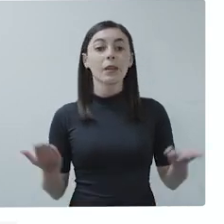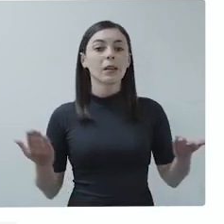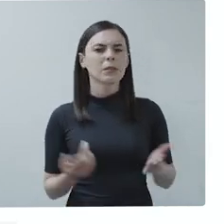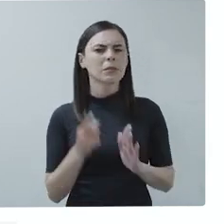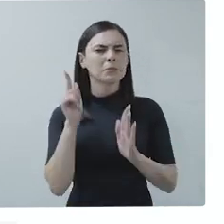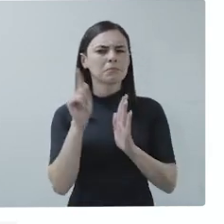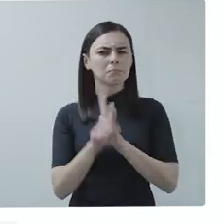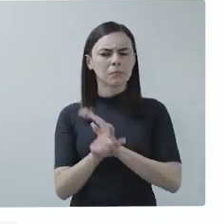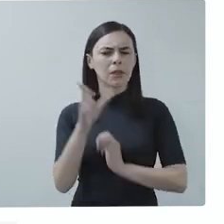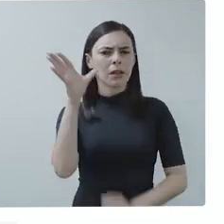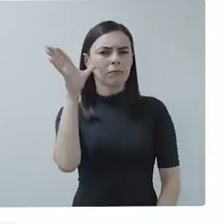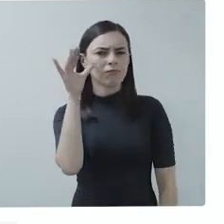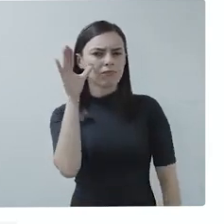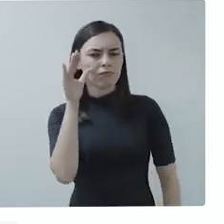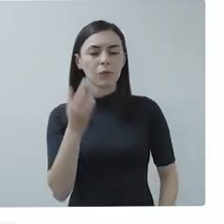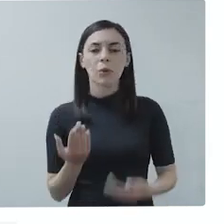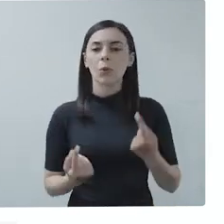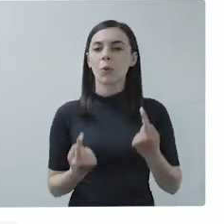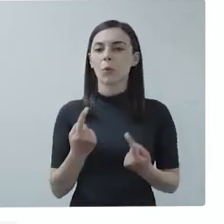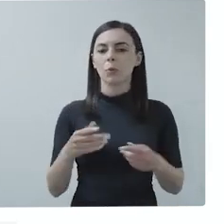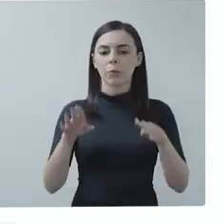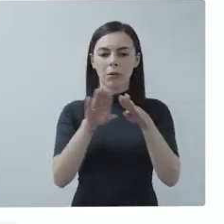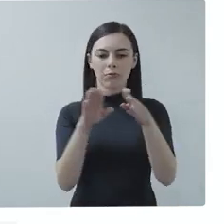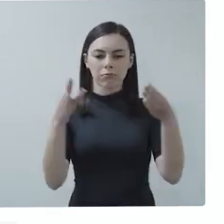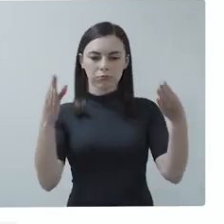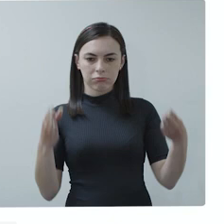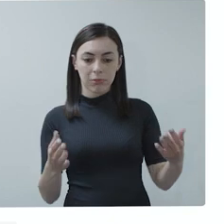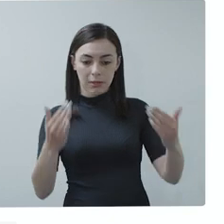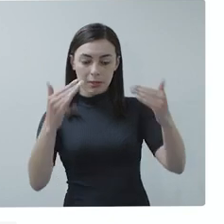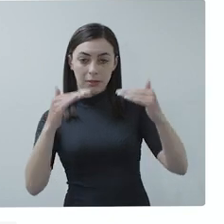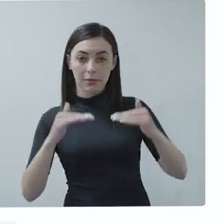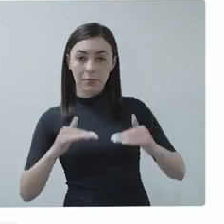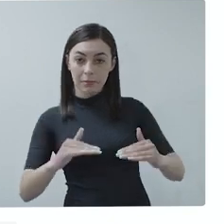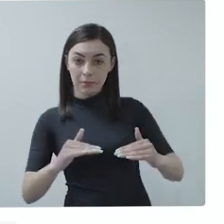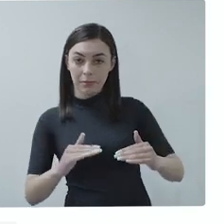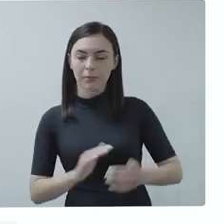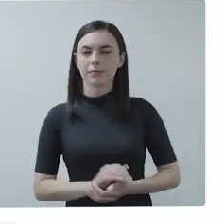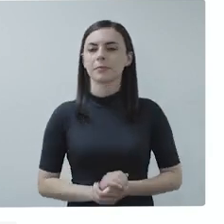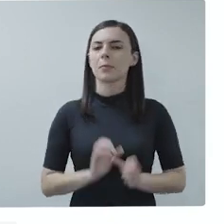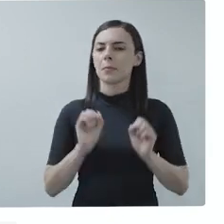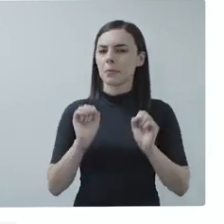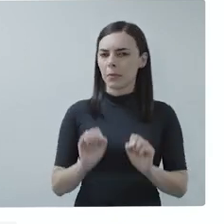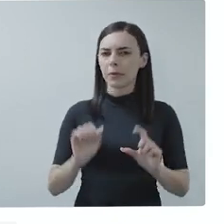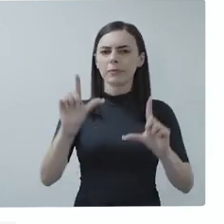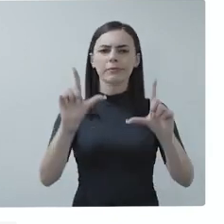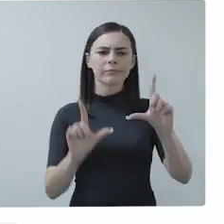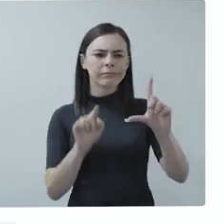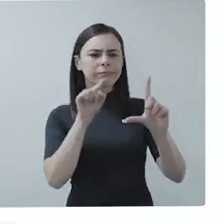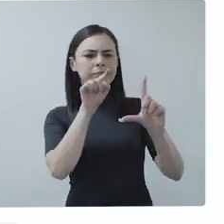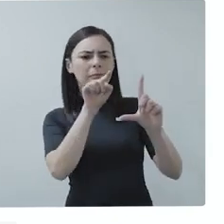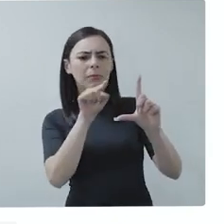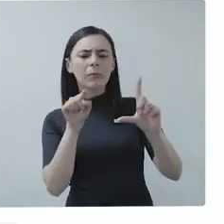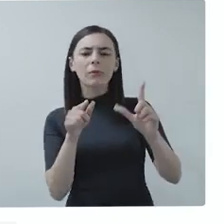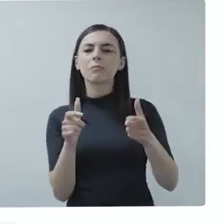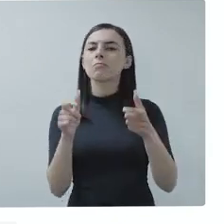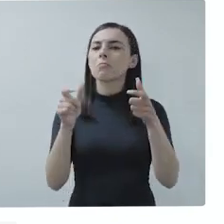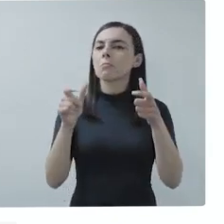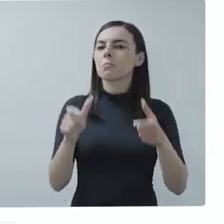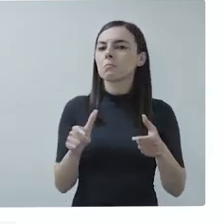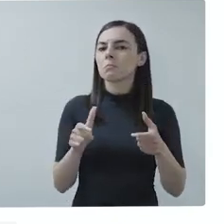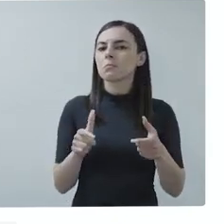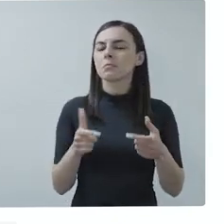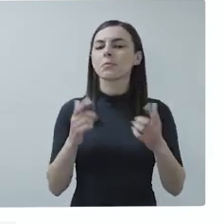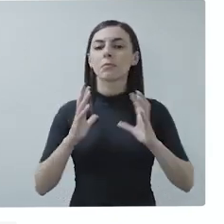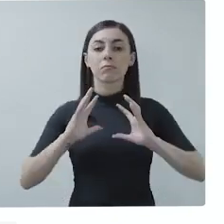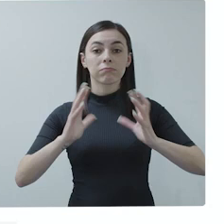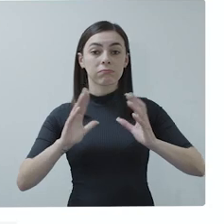quero saber qual que é a bola que está embaixo da mesa. Vão lá com o dedinho e mostra lá na telinha qual que é a